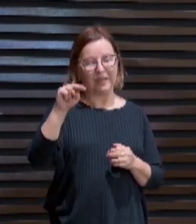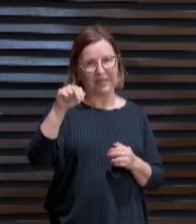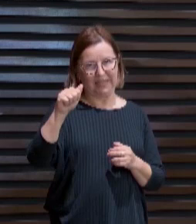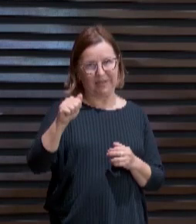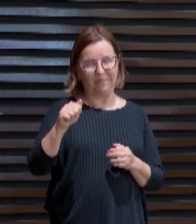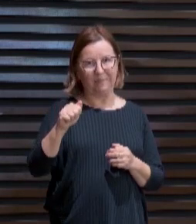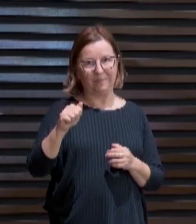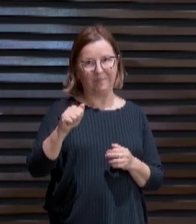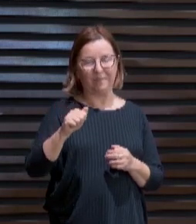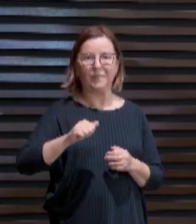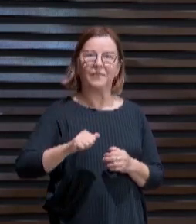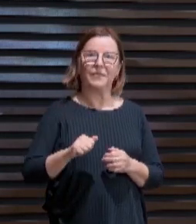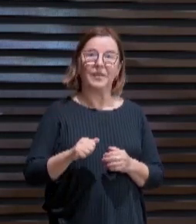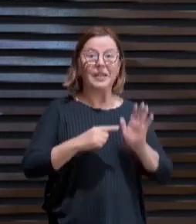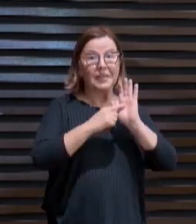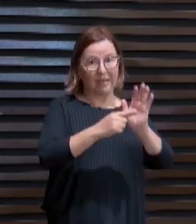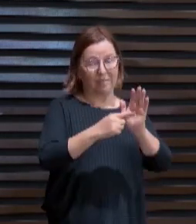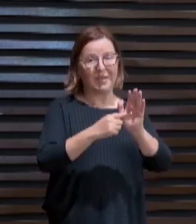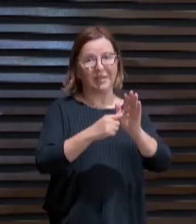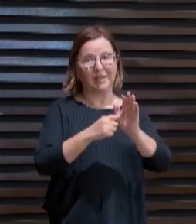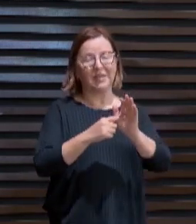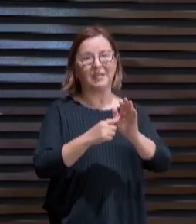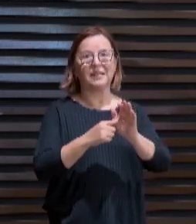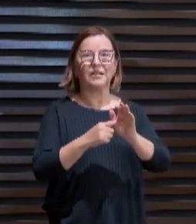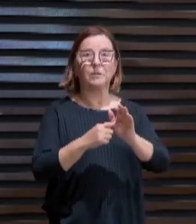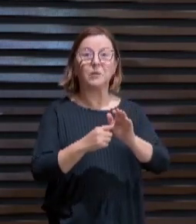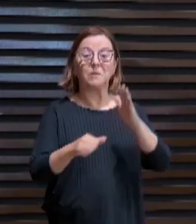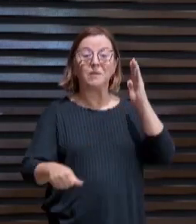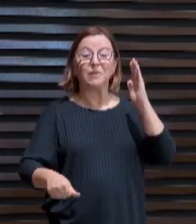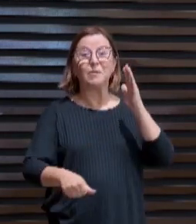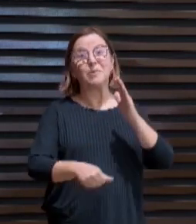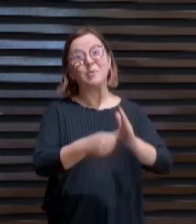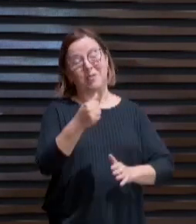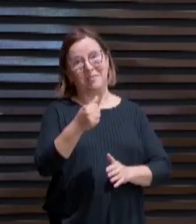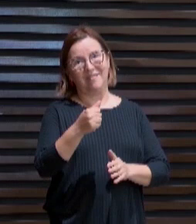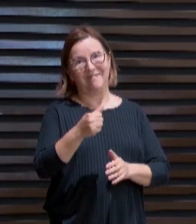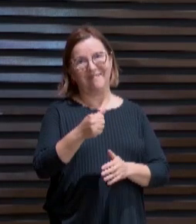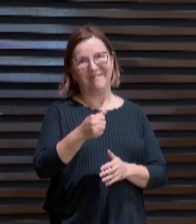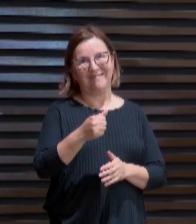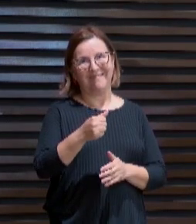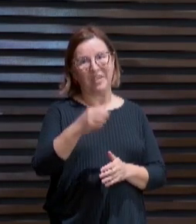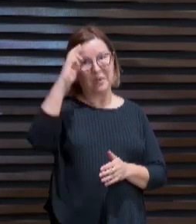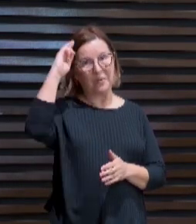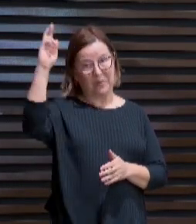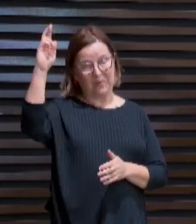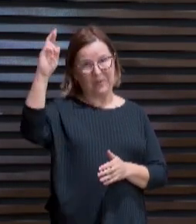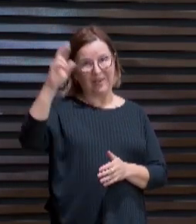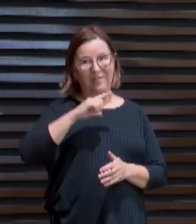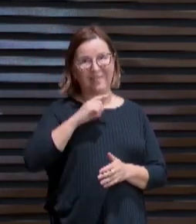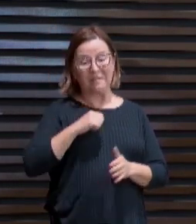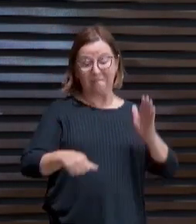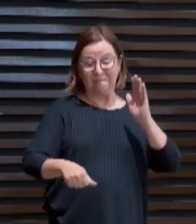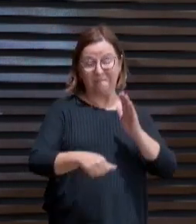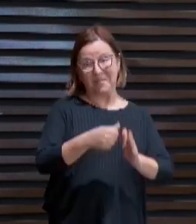Protos refere-se ao principal, ou aquele que ocupa o primeiro lugar, e eschatos se refere àquele que de forma